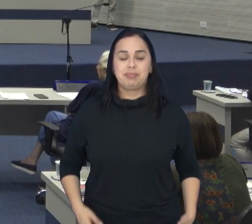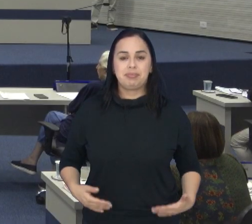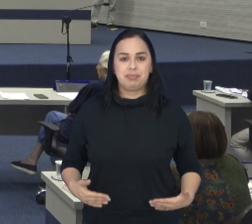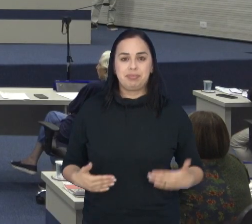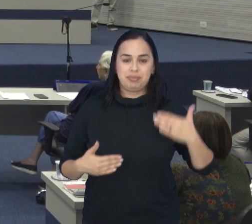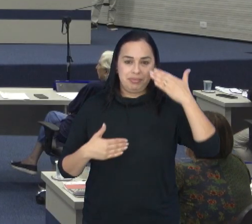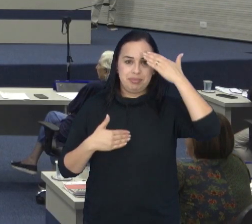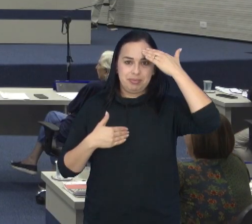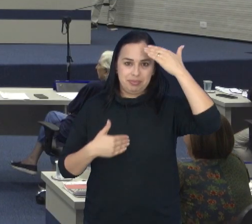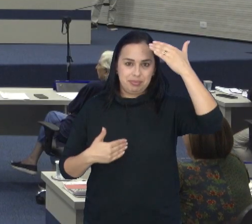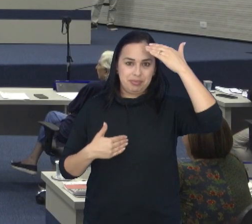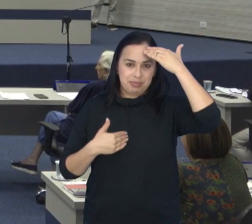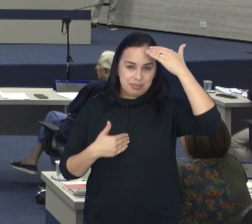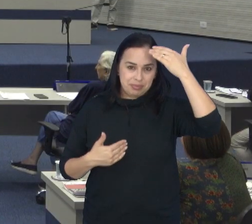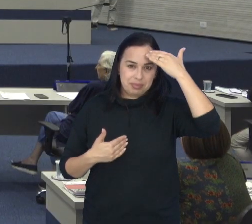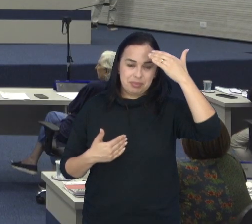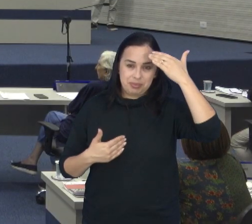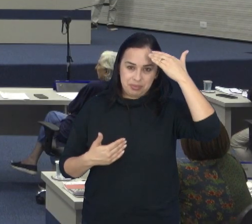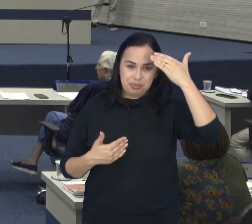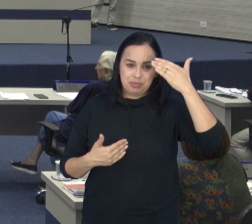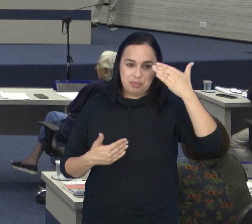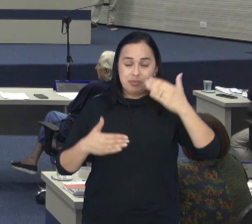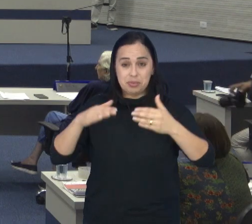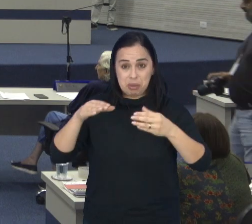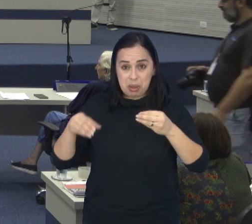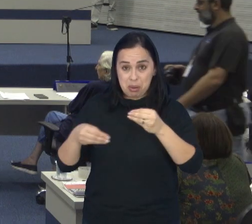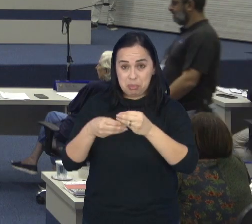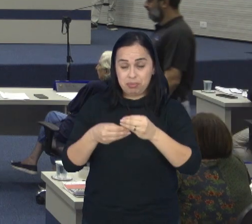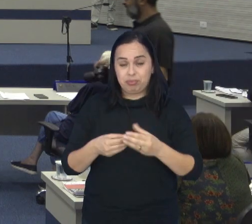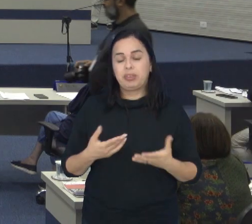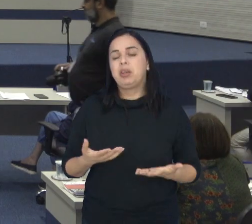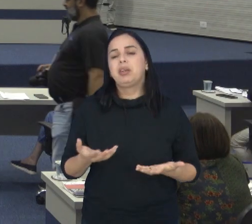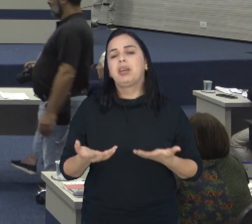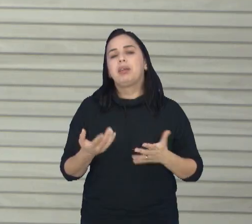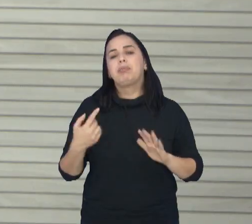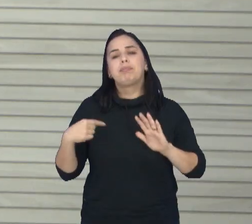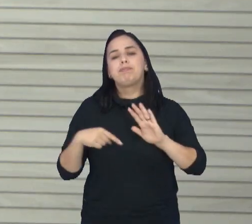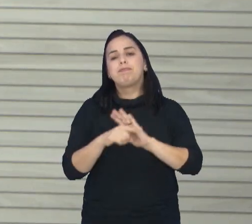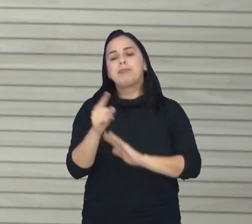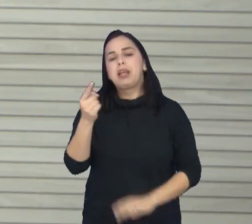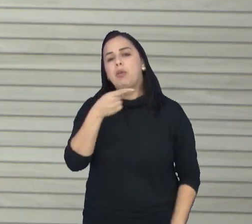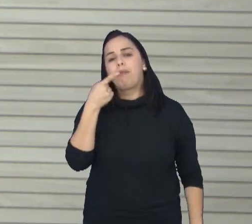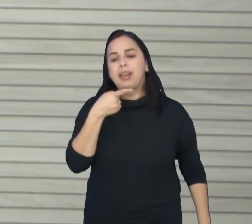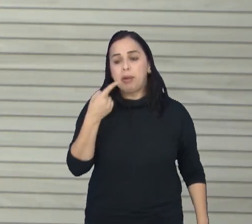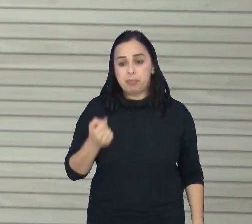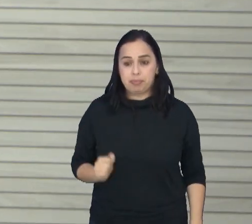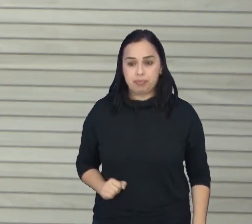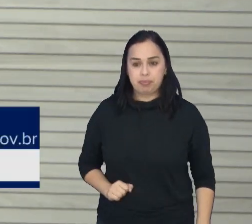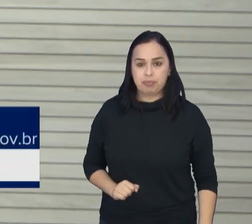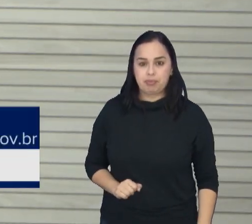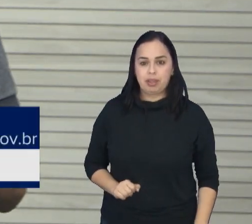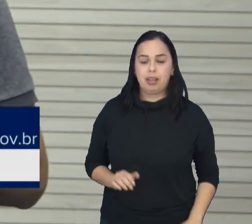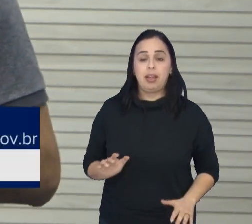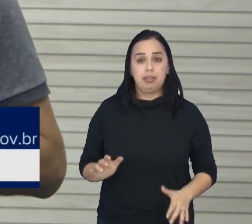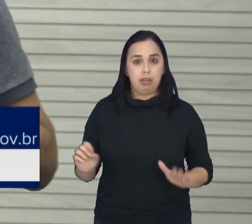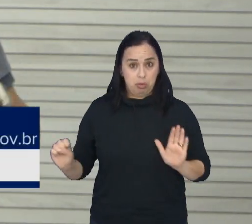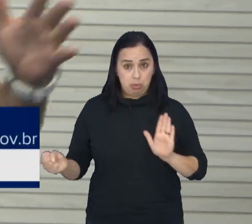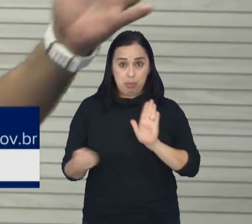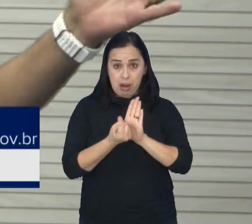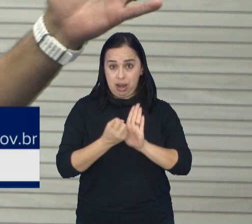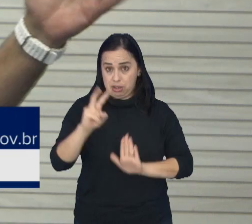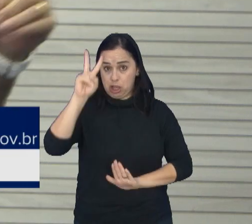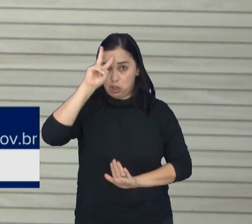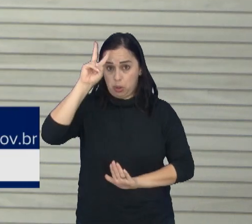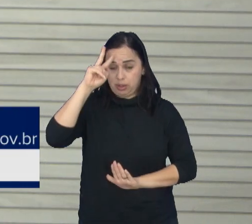Obrigado, Juvenil. Pela parte, eu gostaria de deixar só um questionamento aqui, né, Juvenil? Nós temos alguns marcos na cidade,